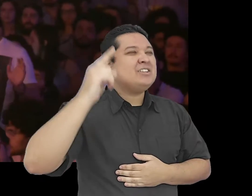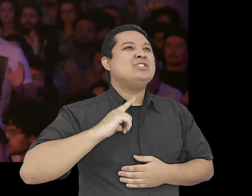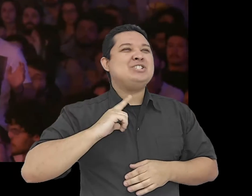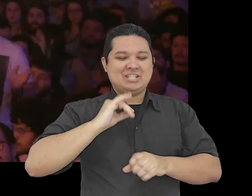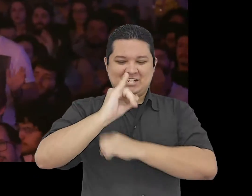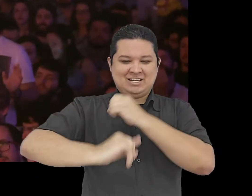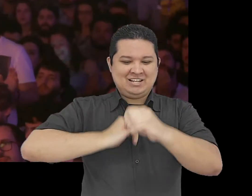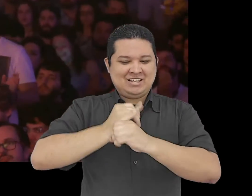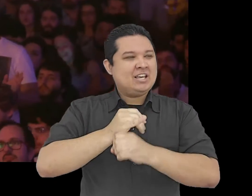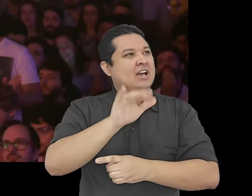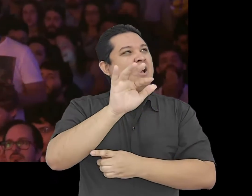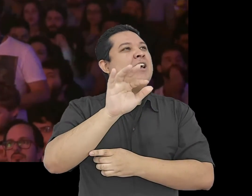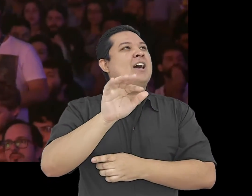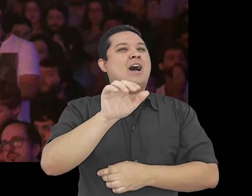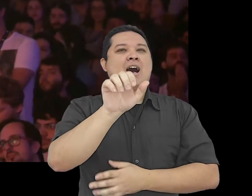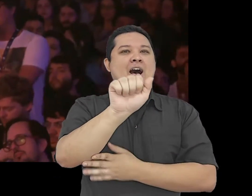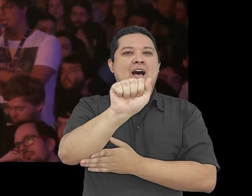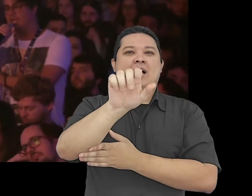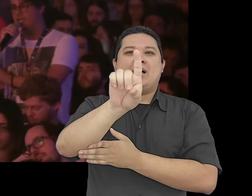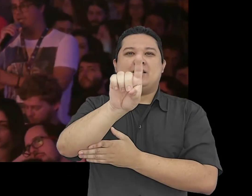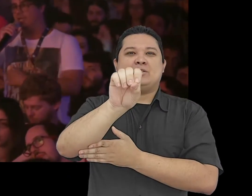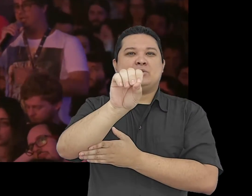pelaquela época do Flash na internet.